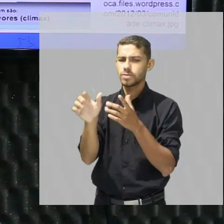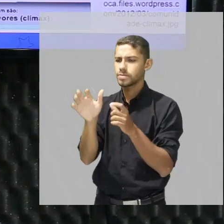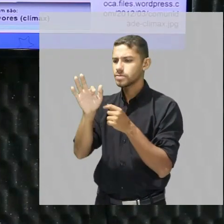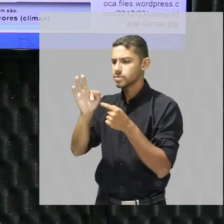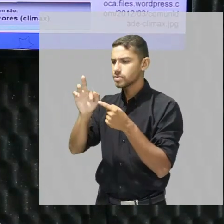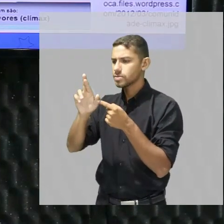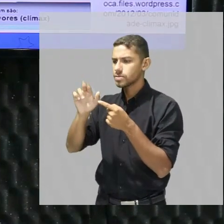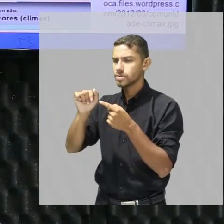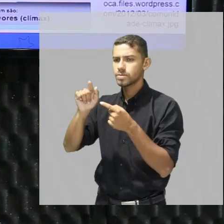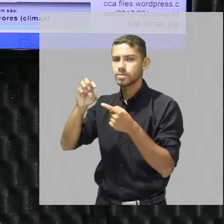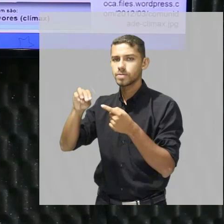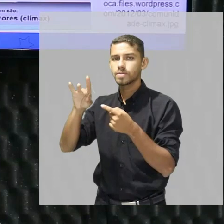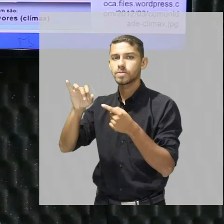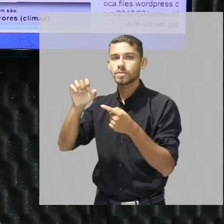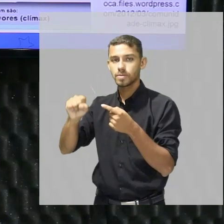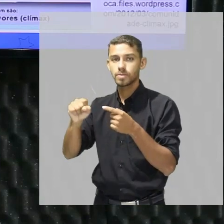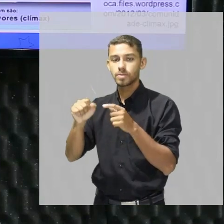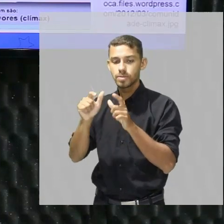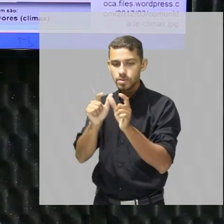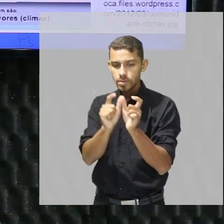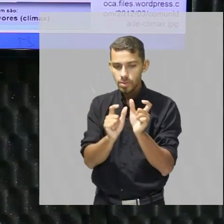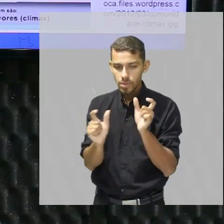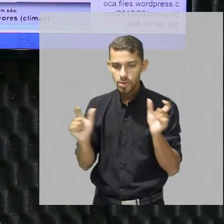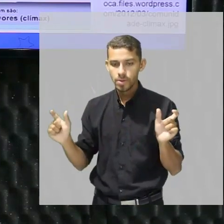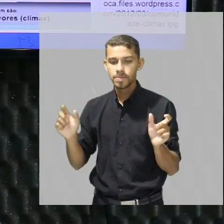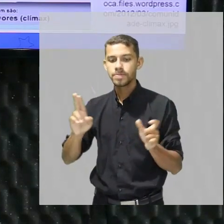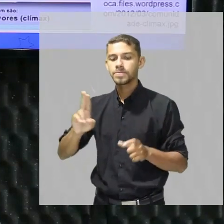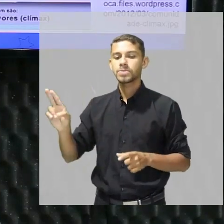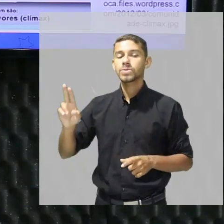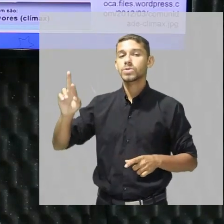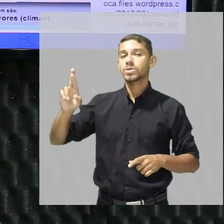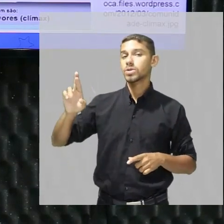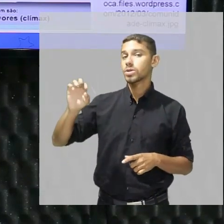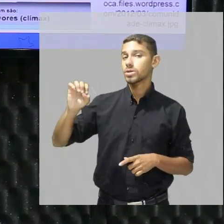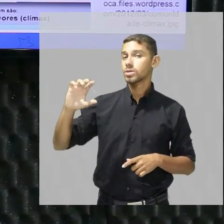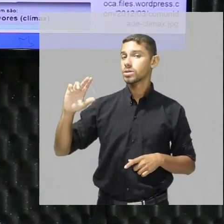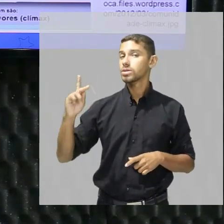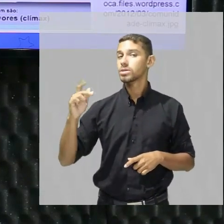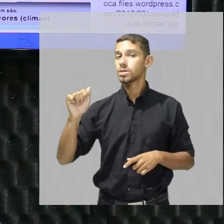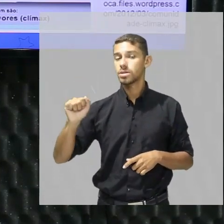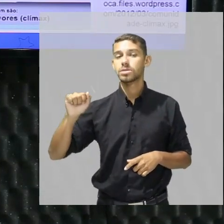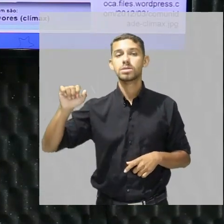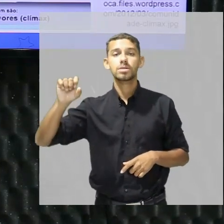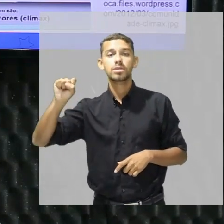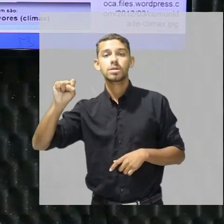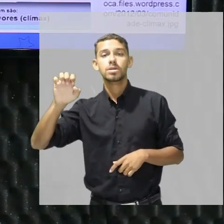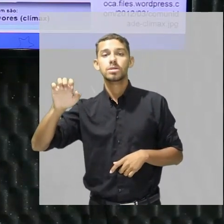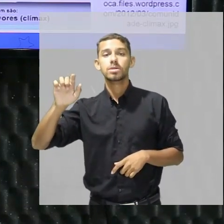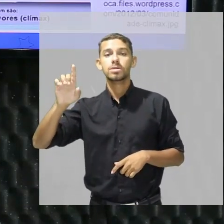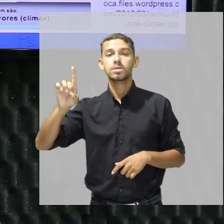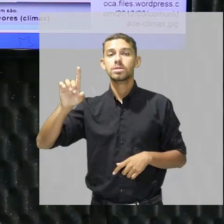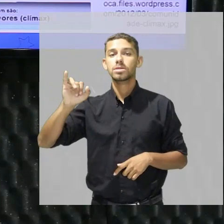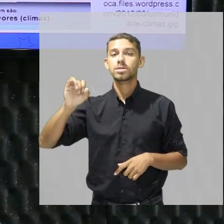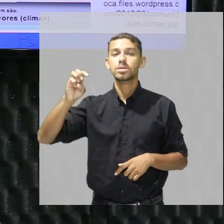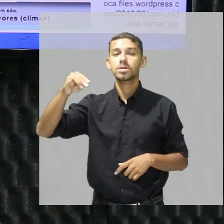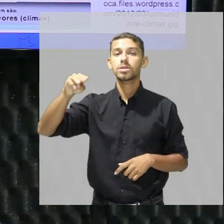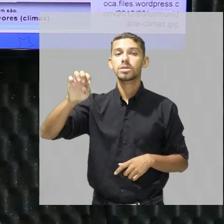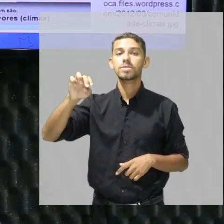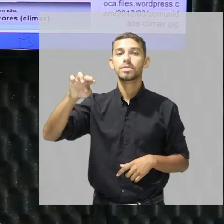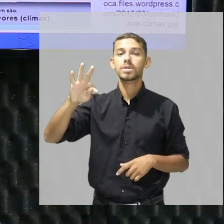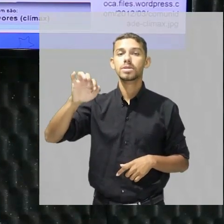fragmentos de rocha. Na verdade, a gente chama de rocha sedimentar, tá? Então, a rocha sedimentar é uma rocha formada